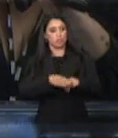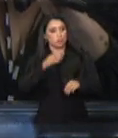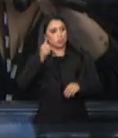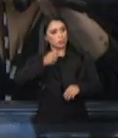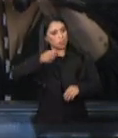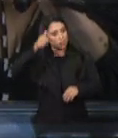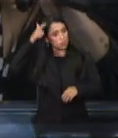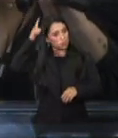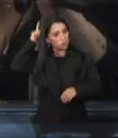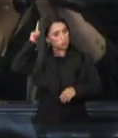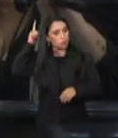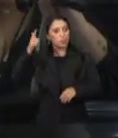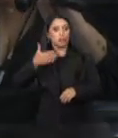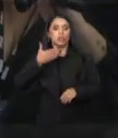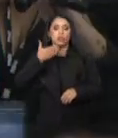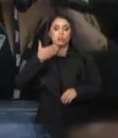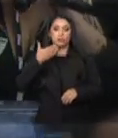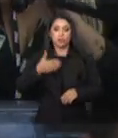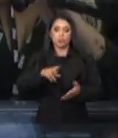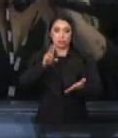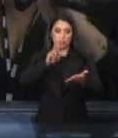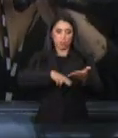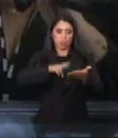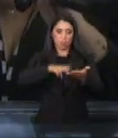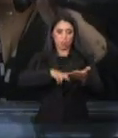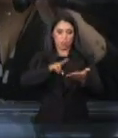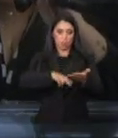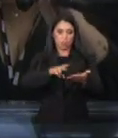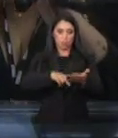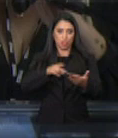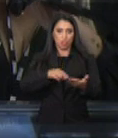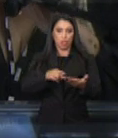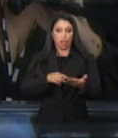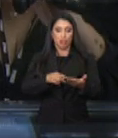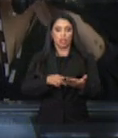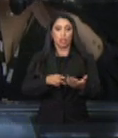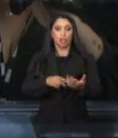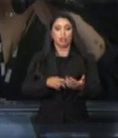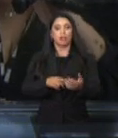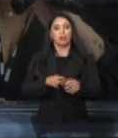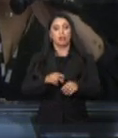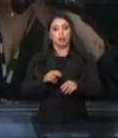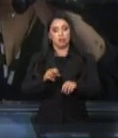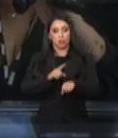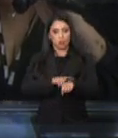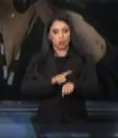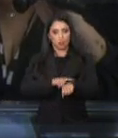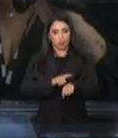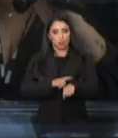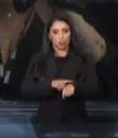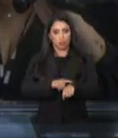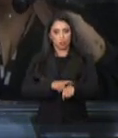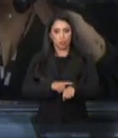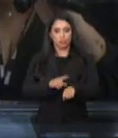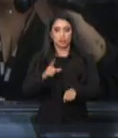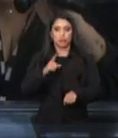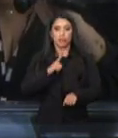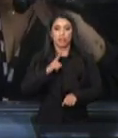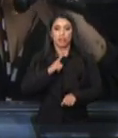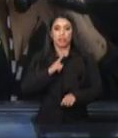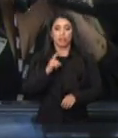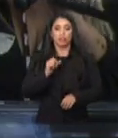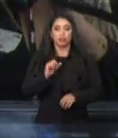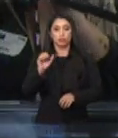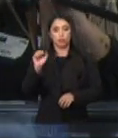Moraes peço licença para ler devido o objetivo do cumprimento do tempo a Federação Nacional do sociólogos do Brasil